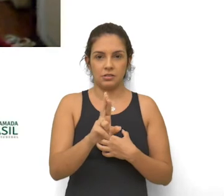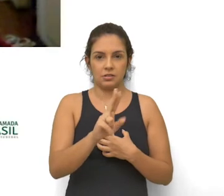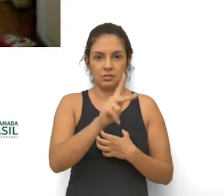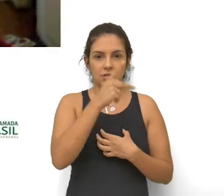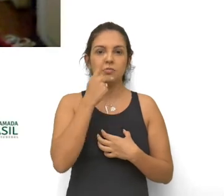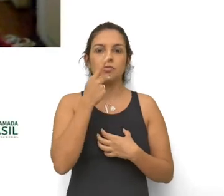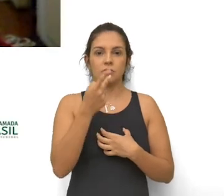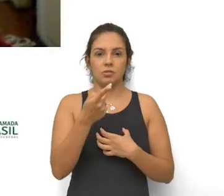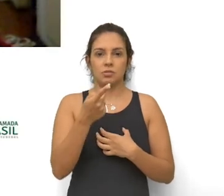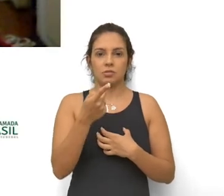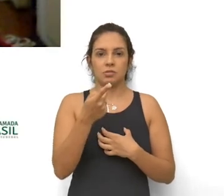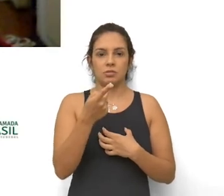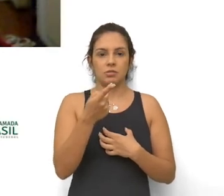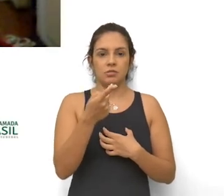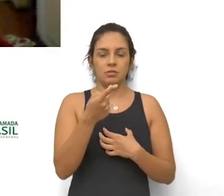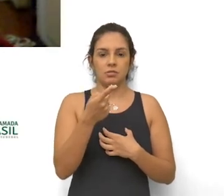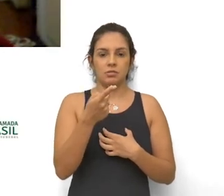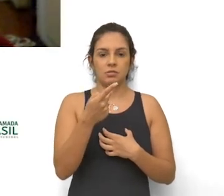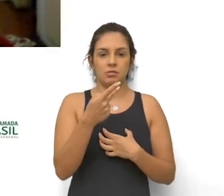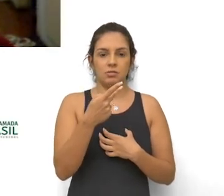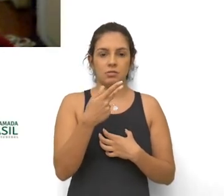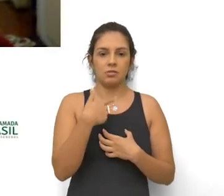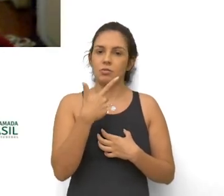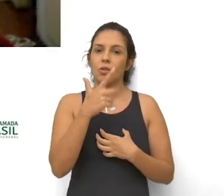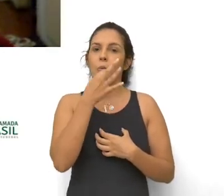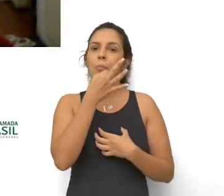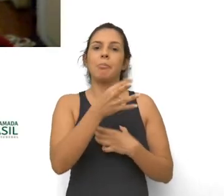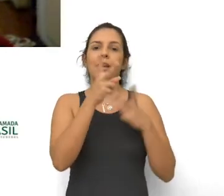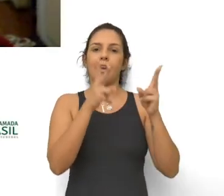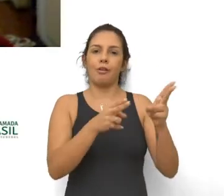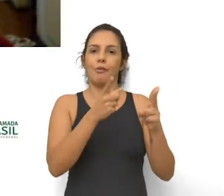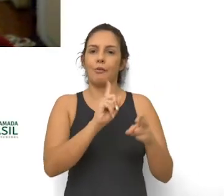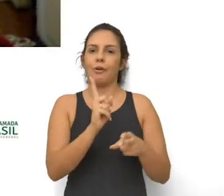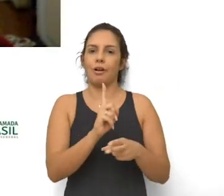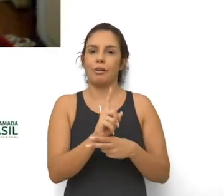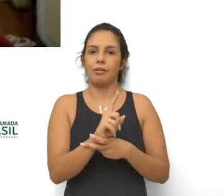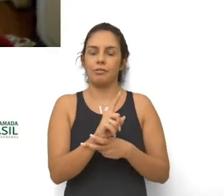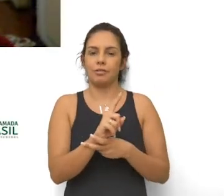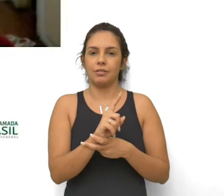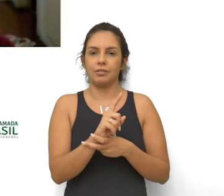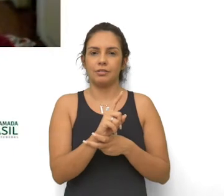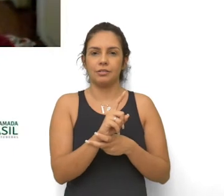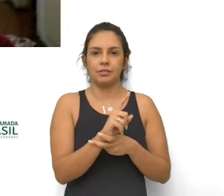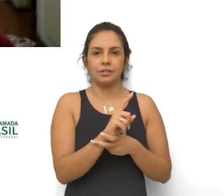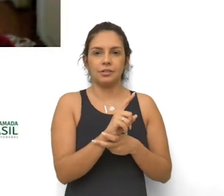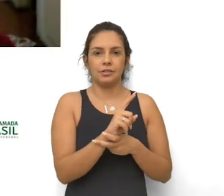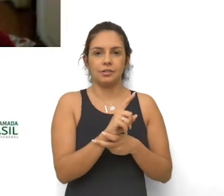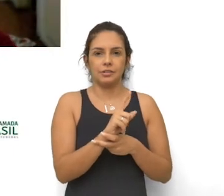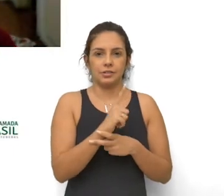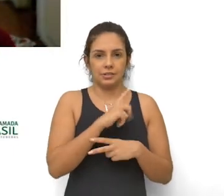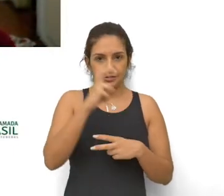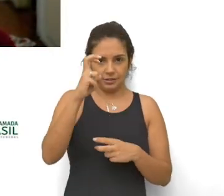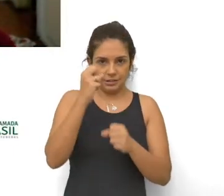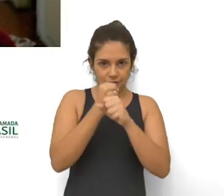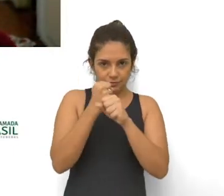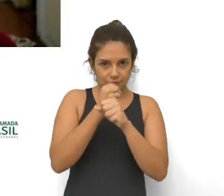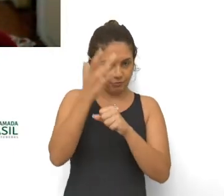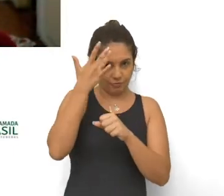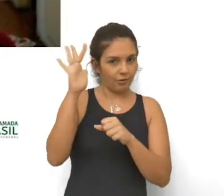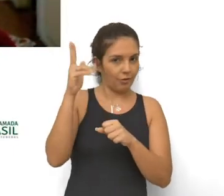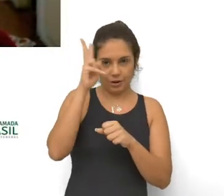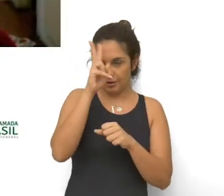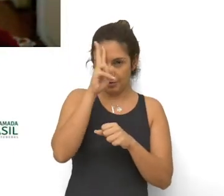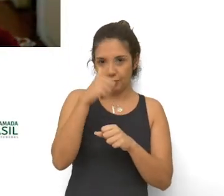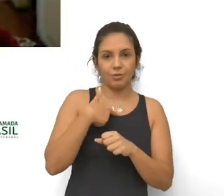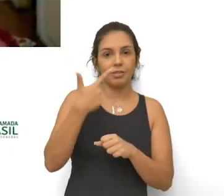está descrevendo, com bom humor, né? Eu já não tenho desde que há mais de 5 anos, eu não lembro agora,